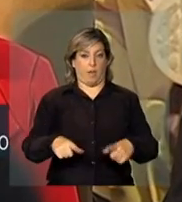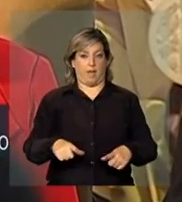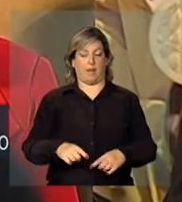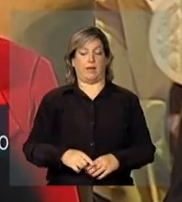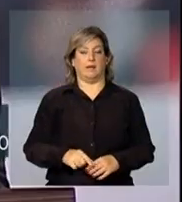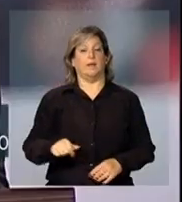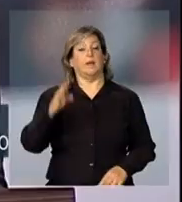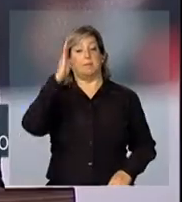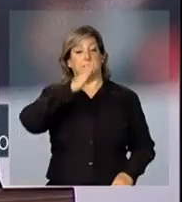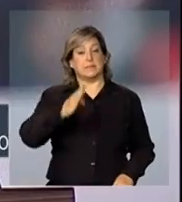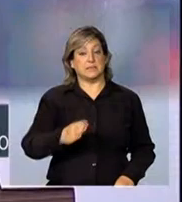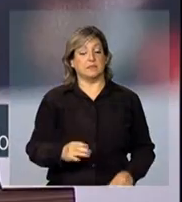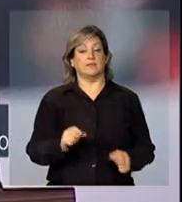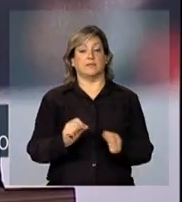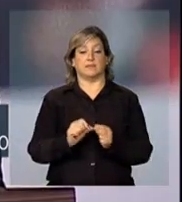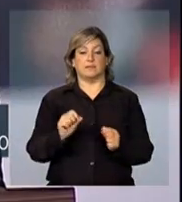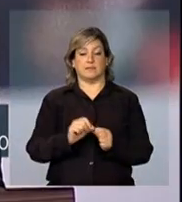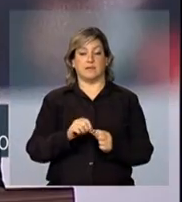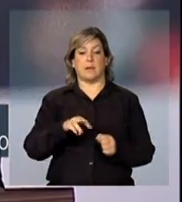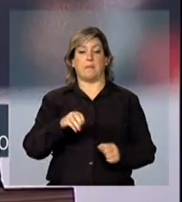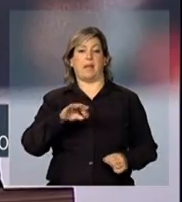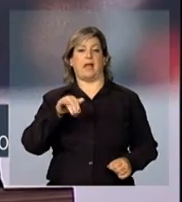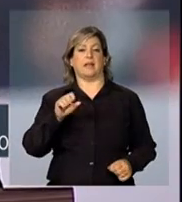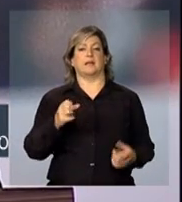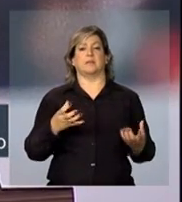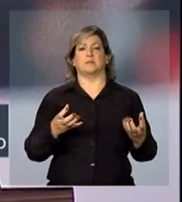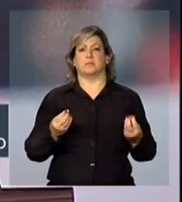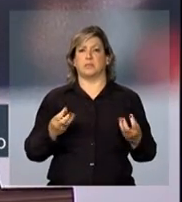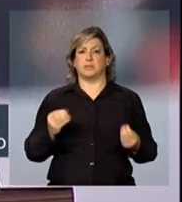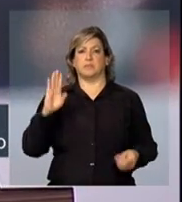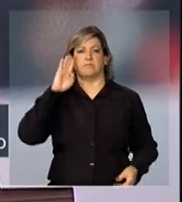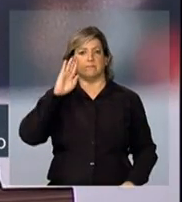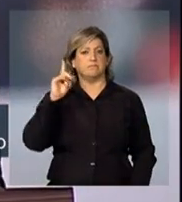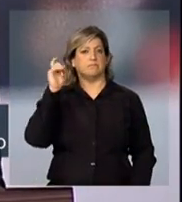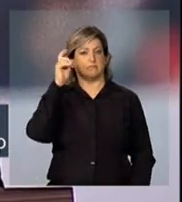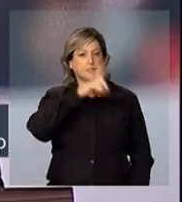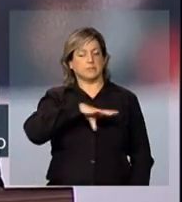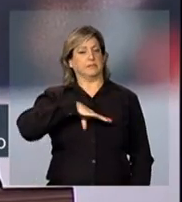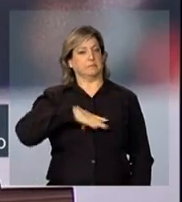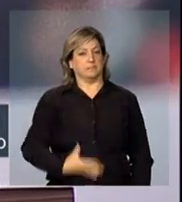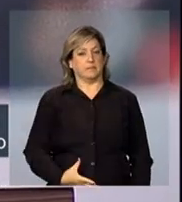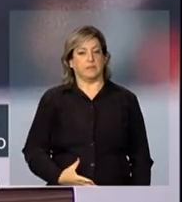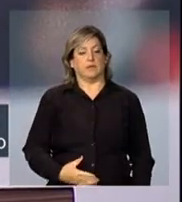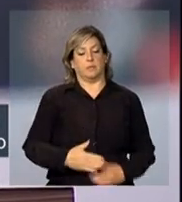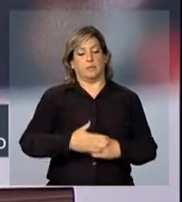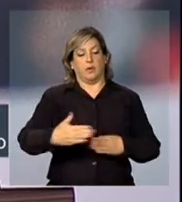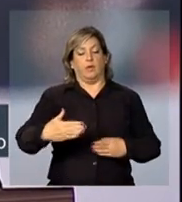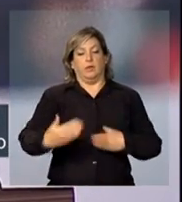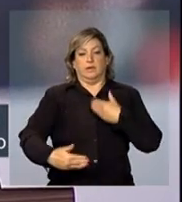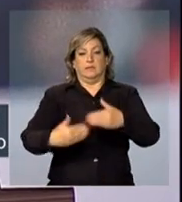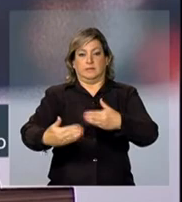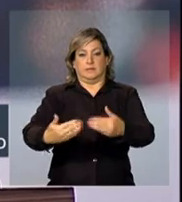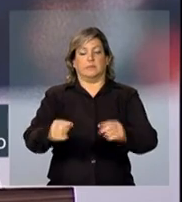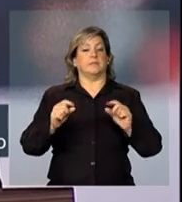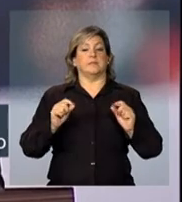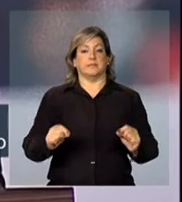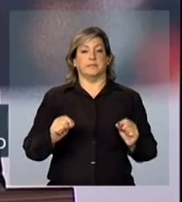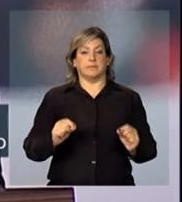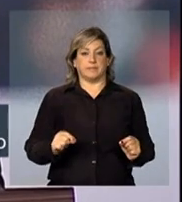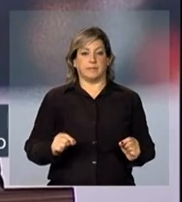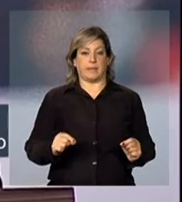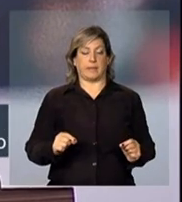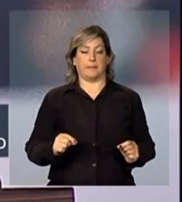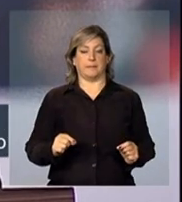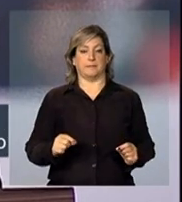o Brasil estabeleceu metas bastante desafiadoras para os próximos ciclos quais sejam